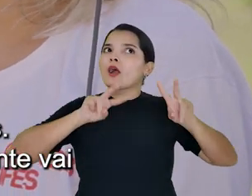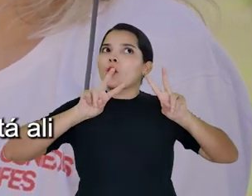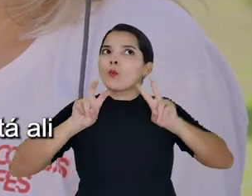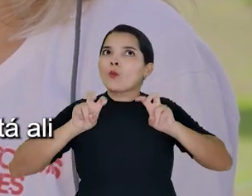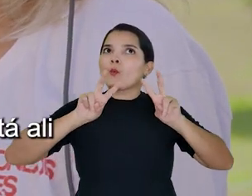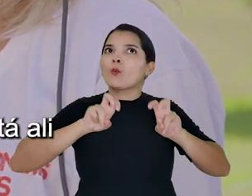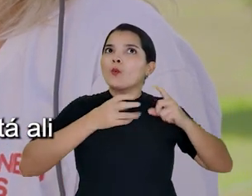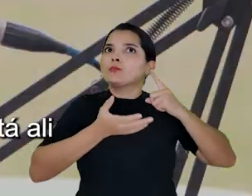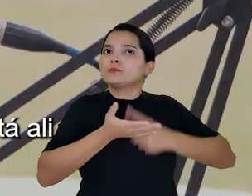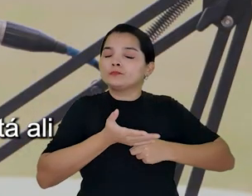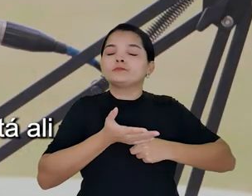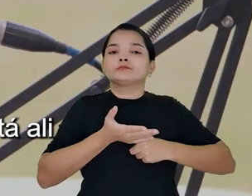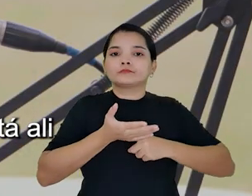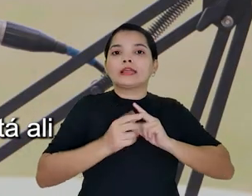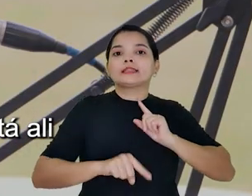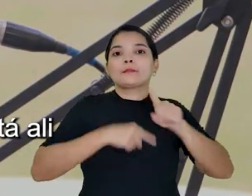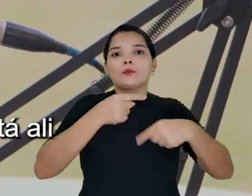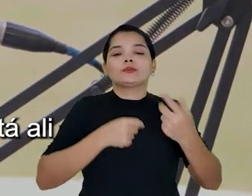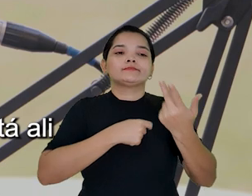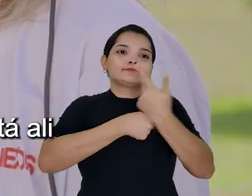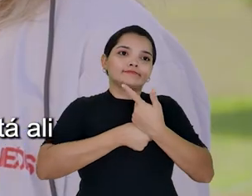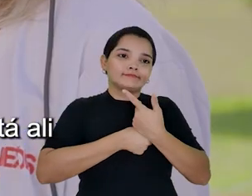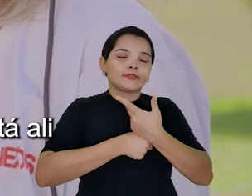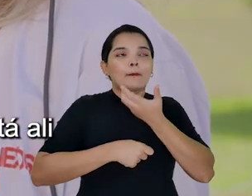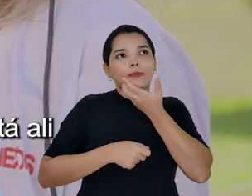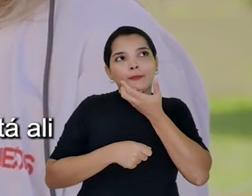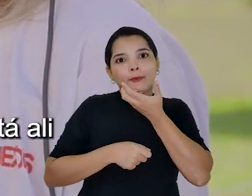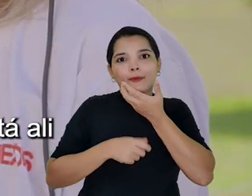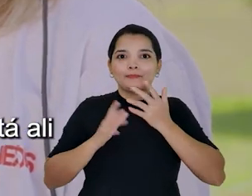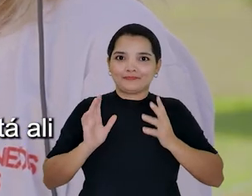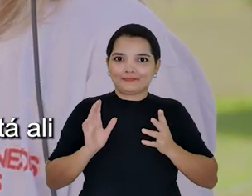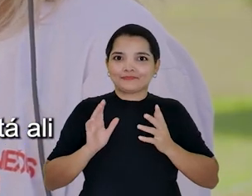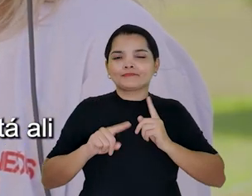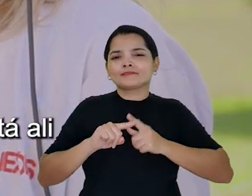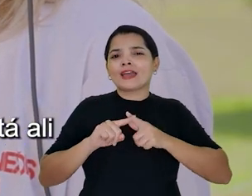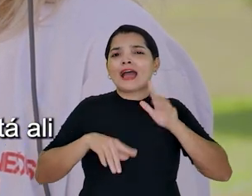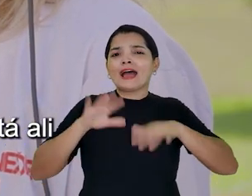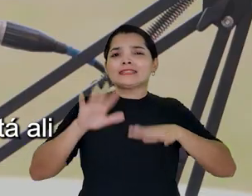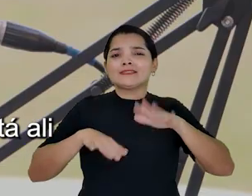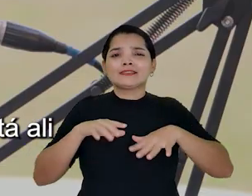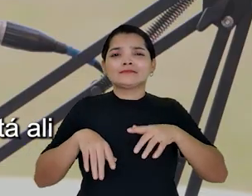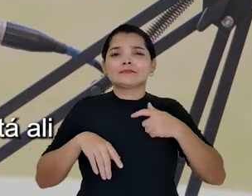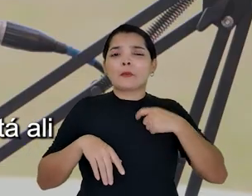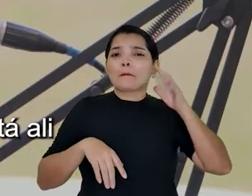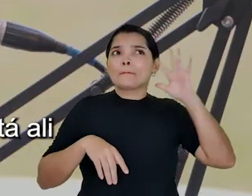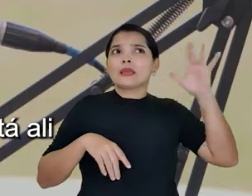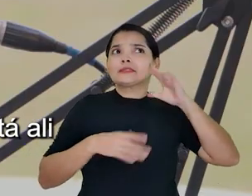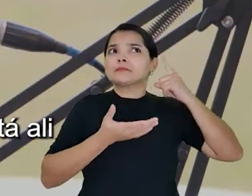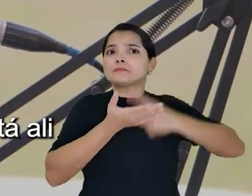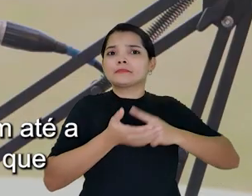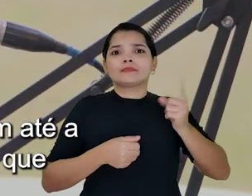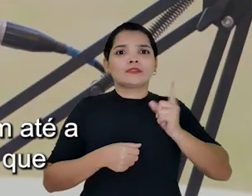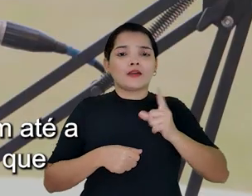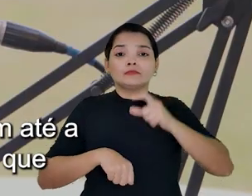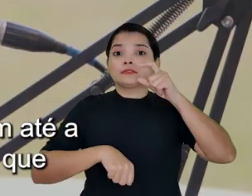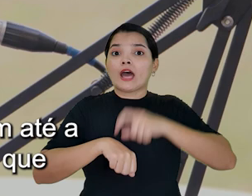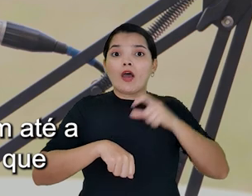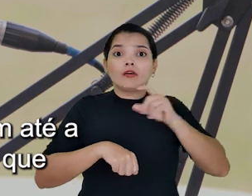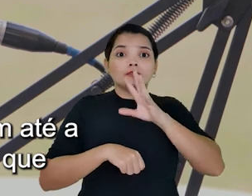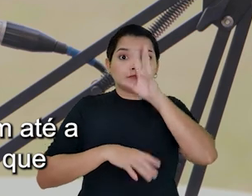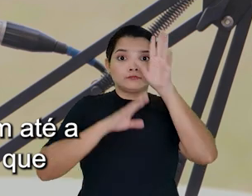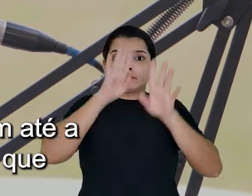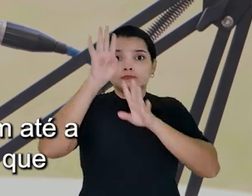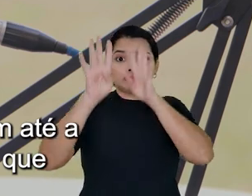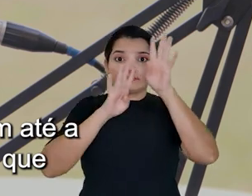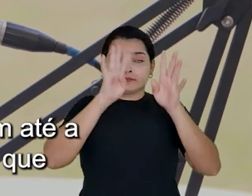enquanto a gente vai pensando a gente vai elaborando as ideias tá ali ó gravando vira um podcast vira vira um podcast conheço várias pessoas